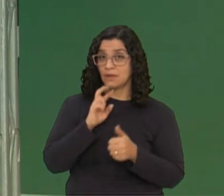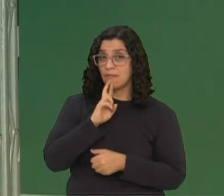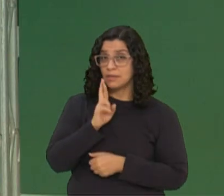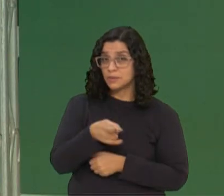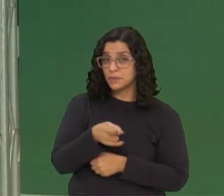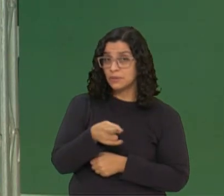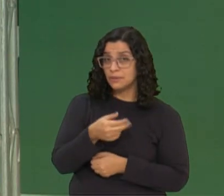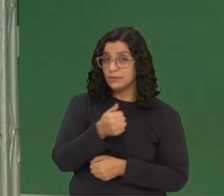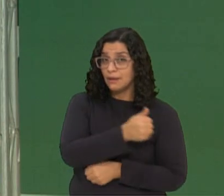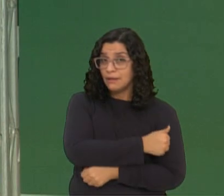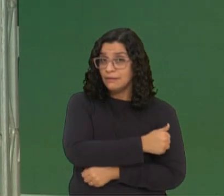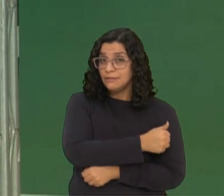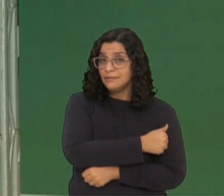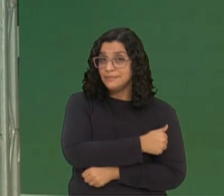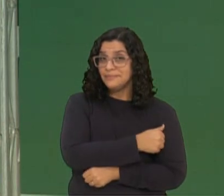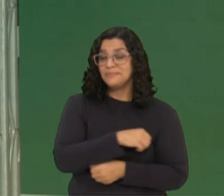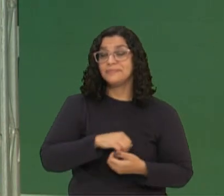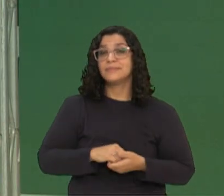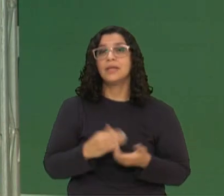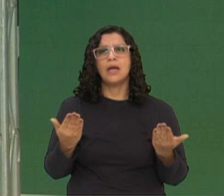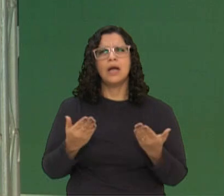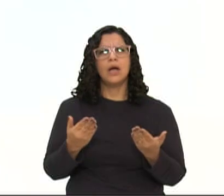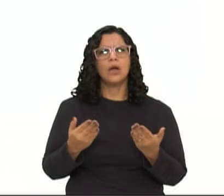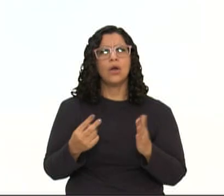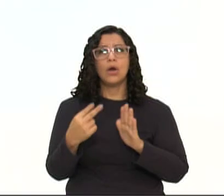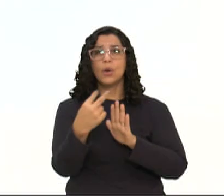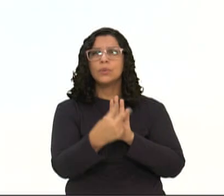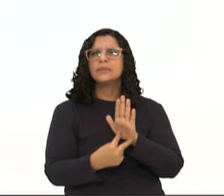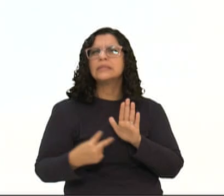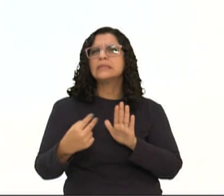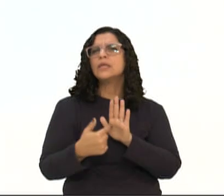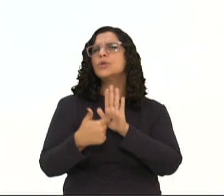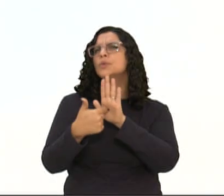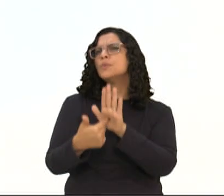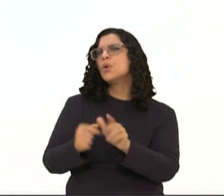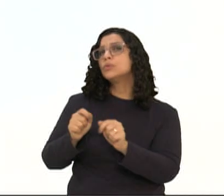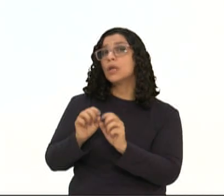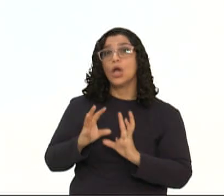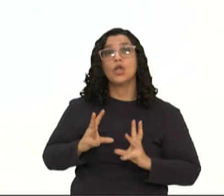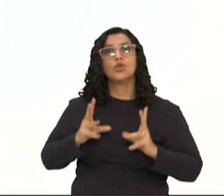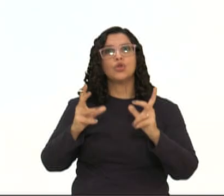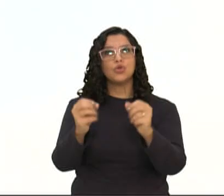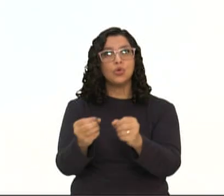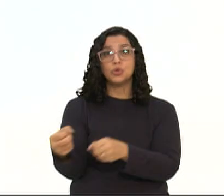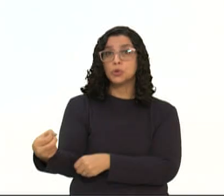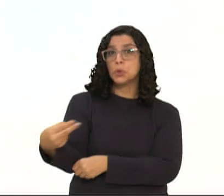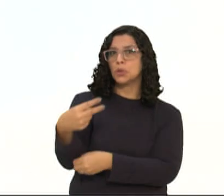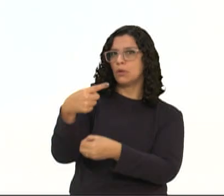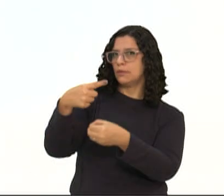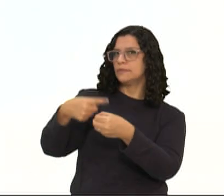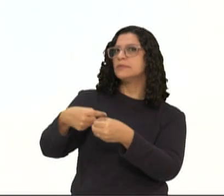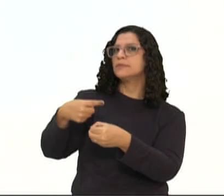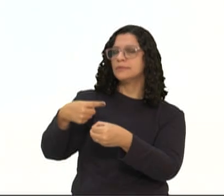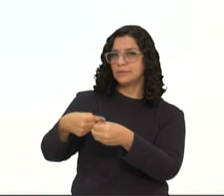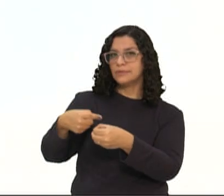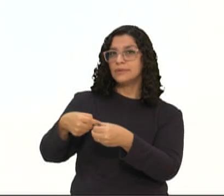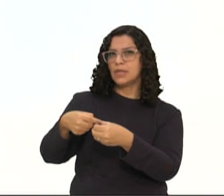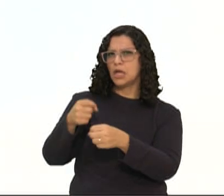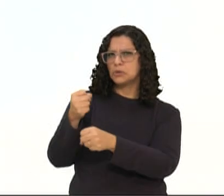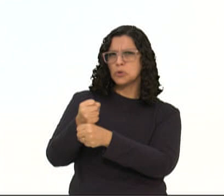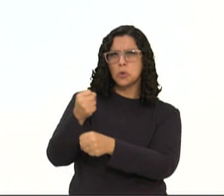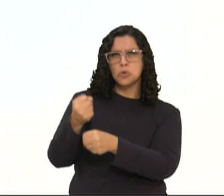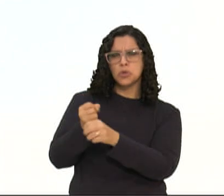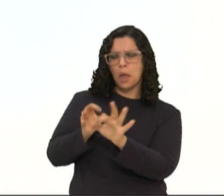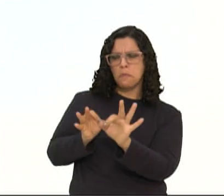Respondendo, meus caríssimos alunos, a figura do Marquês de Pombal procura apresentar a todos uma nova cidade, construída